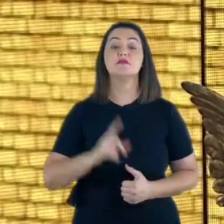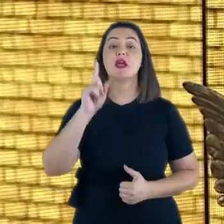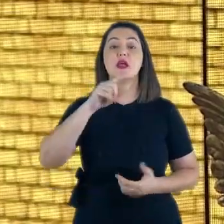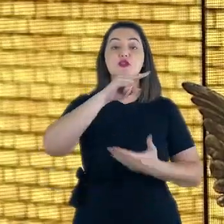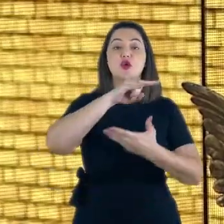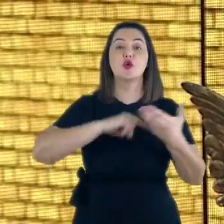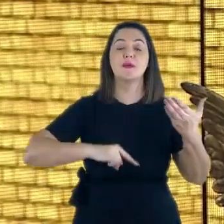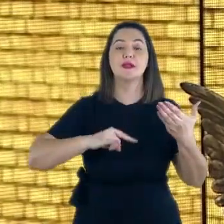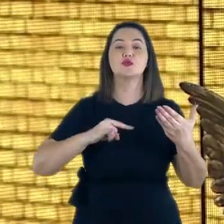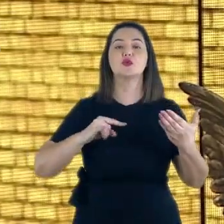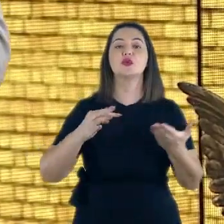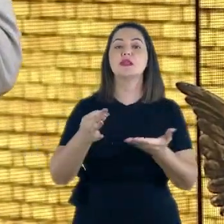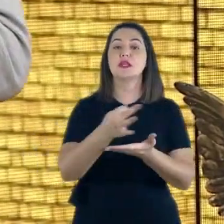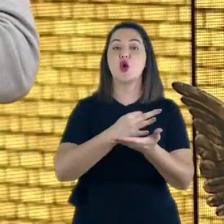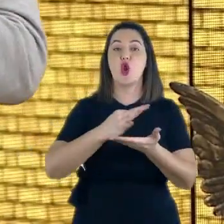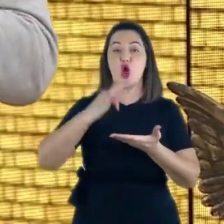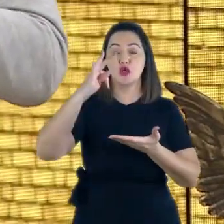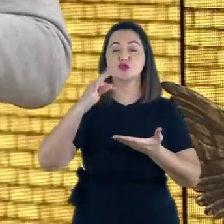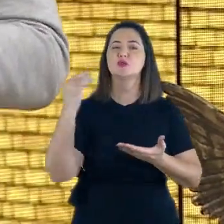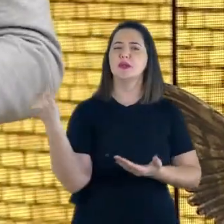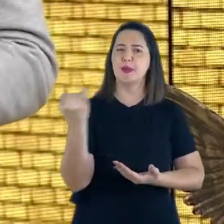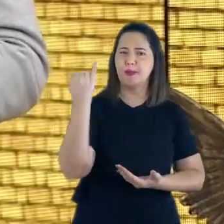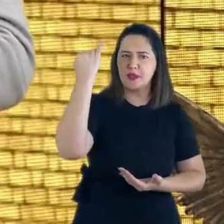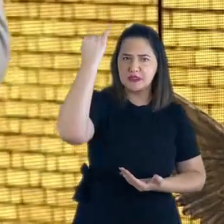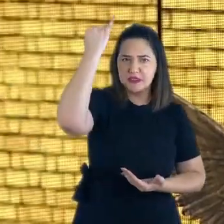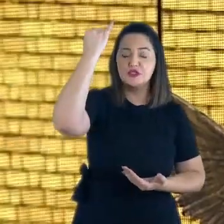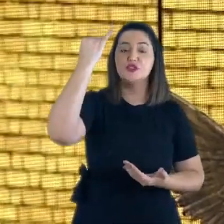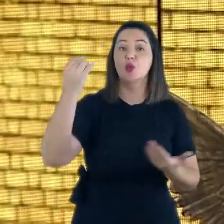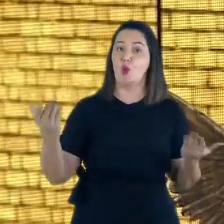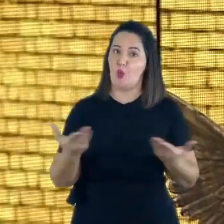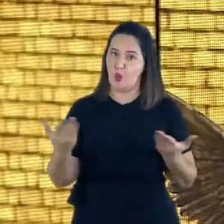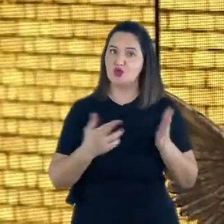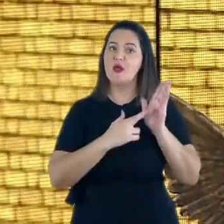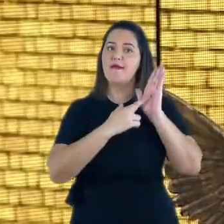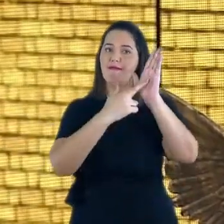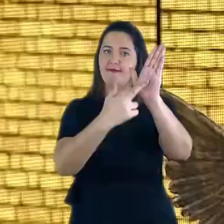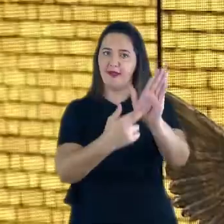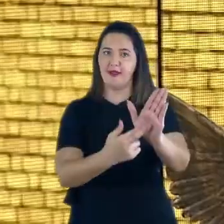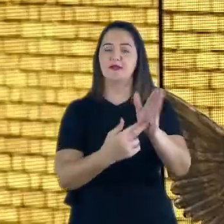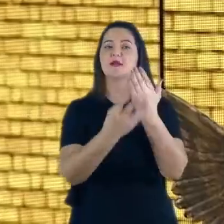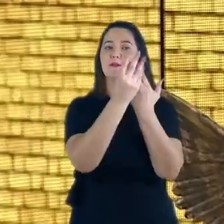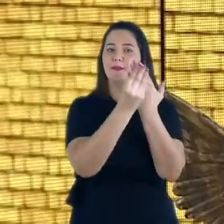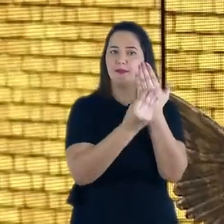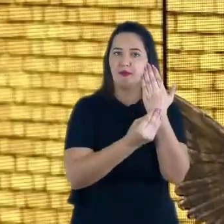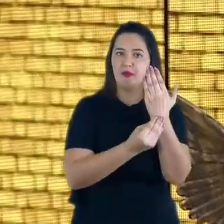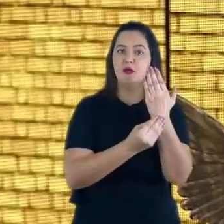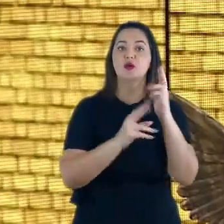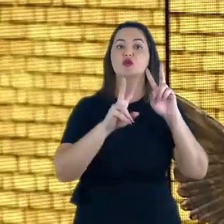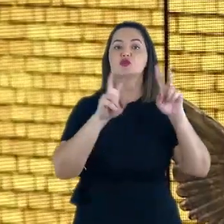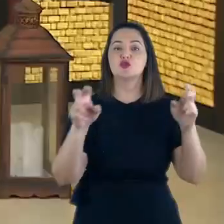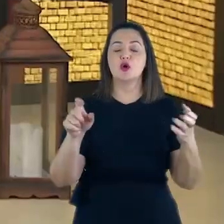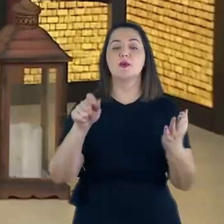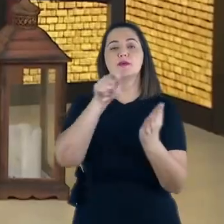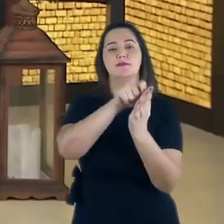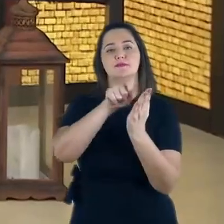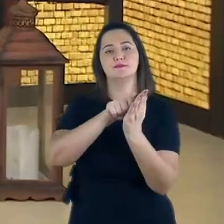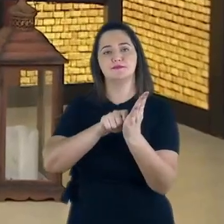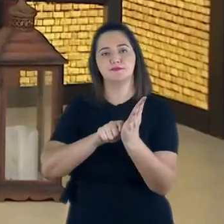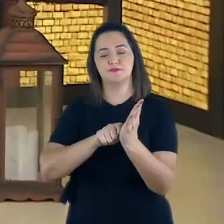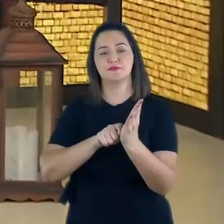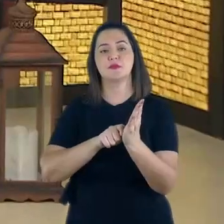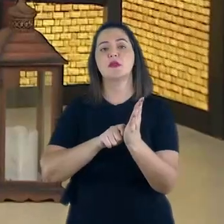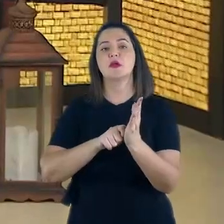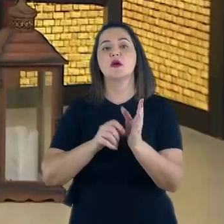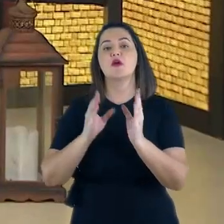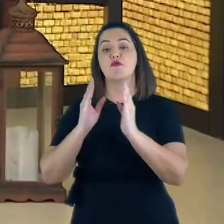muito importante. Aliás, é uma obra de referência sobre o assunto da pseudepigrafia. E no volume 2,